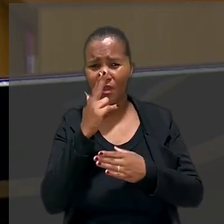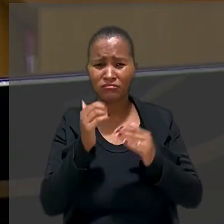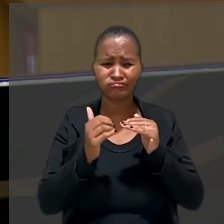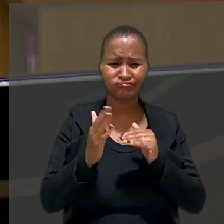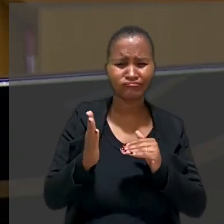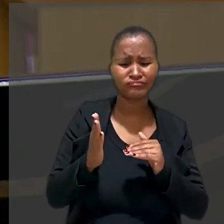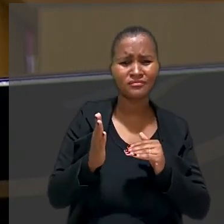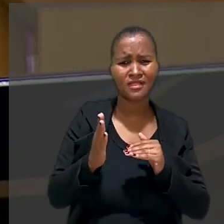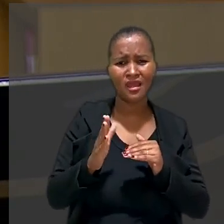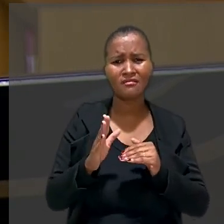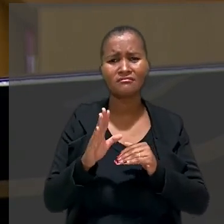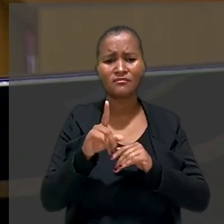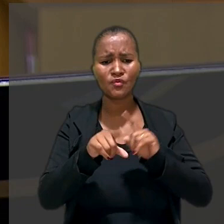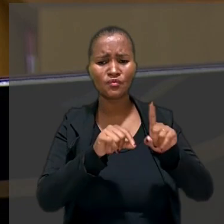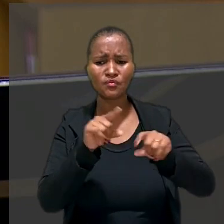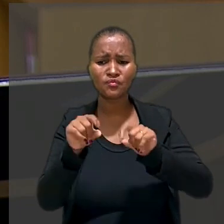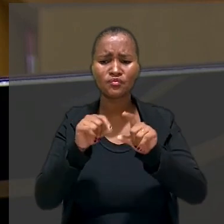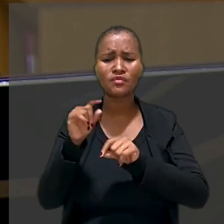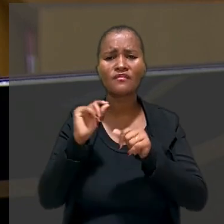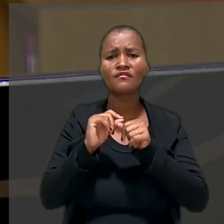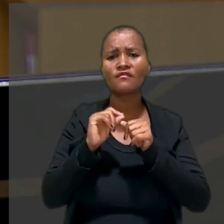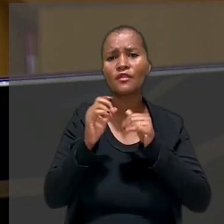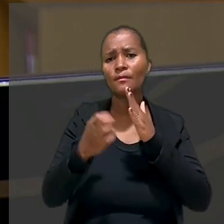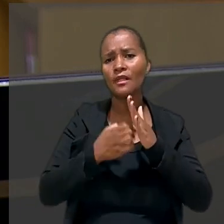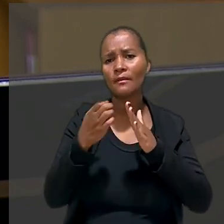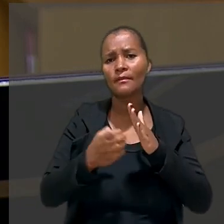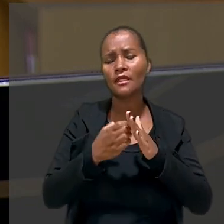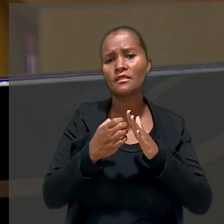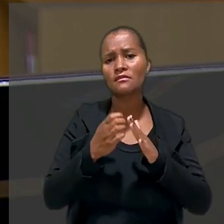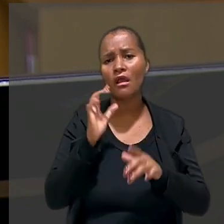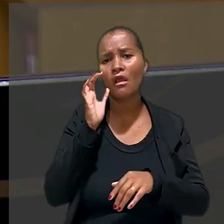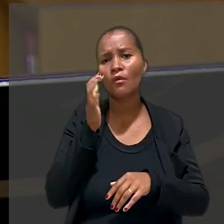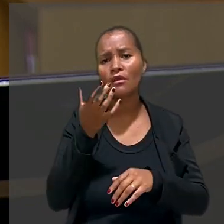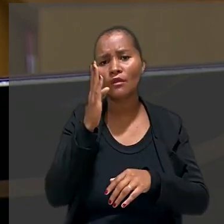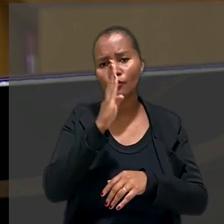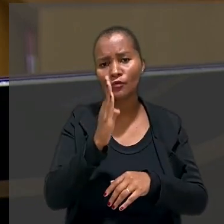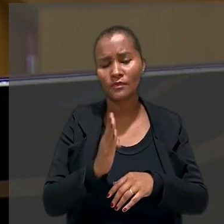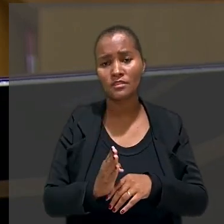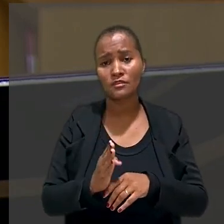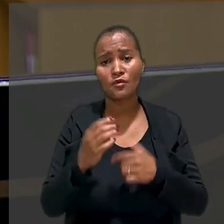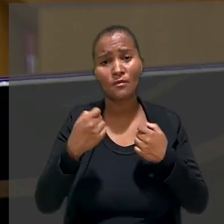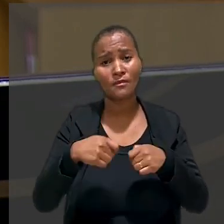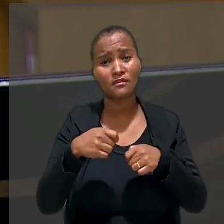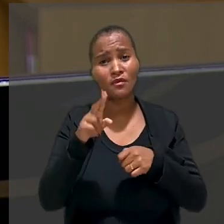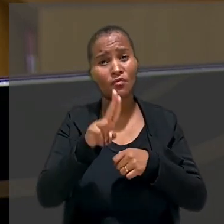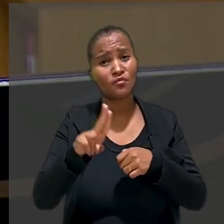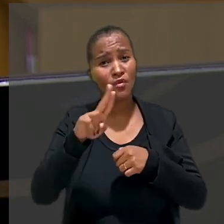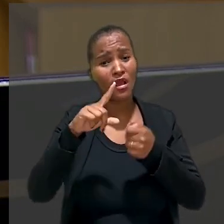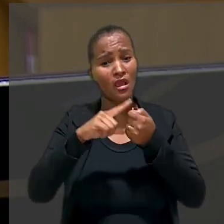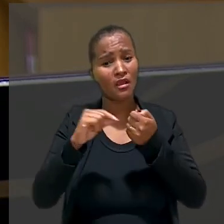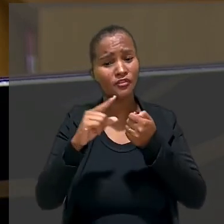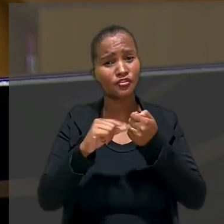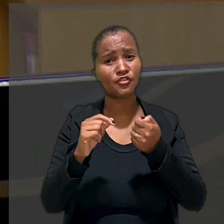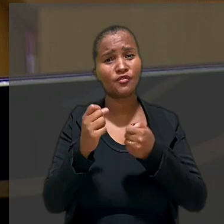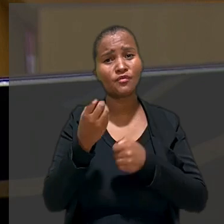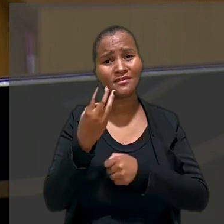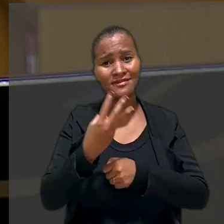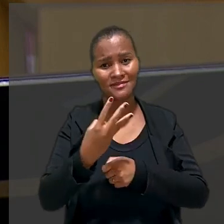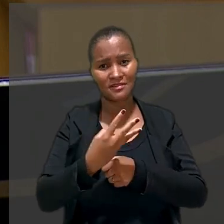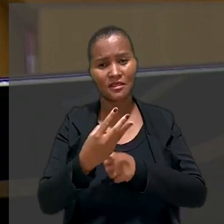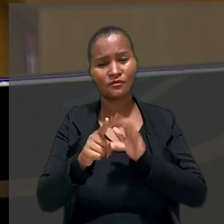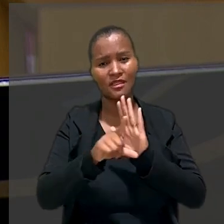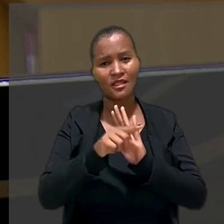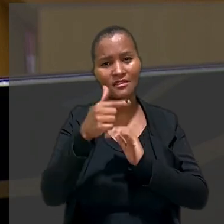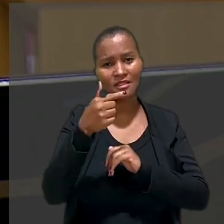ser incontroverso que o recrutamento feito pela empresa ocorreu no Brasil, devendo ser aplicado o artigo